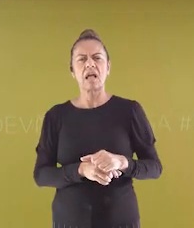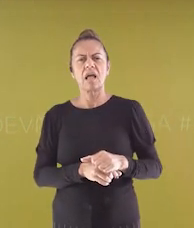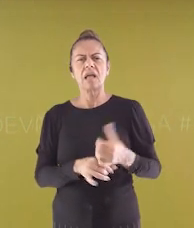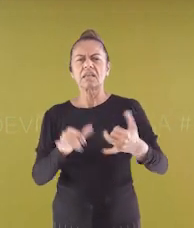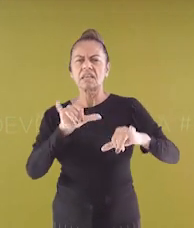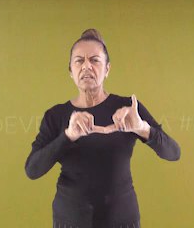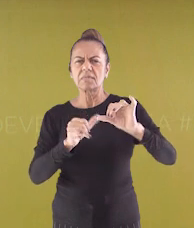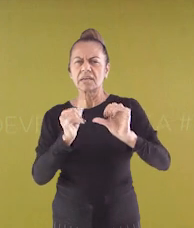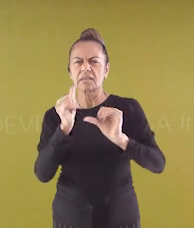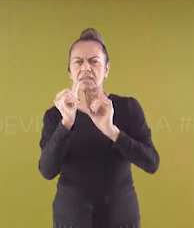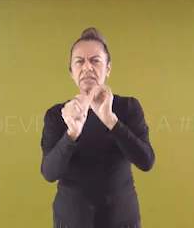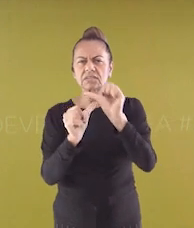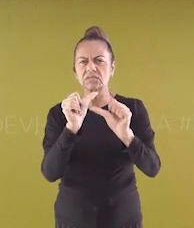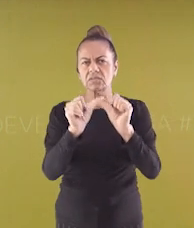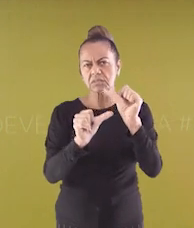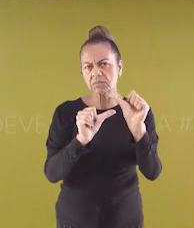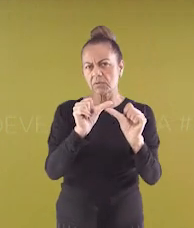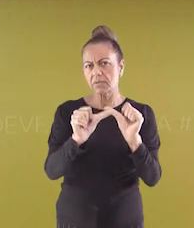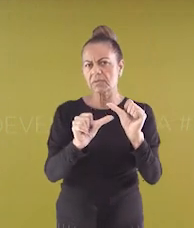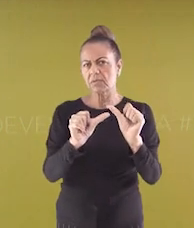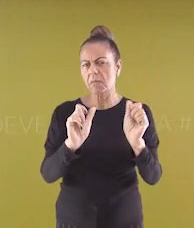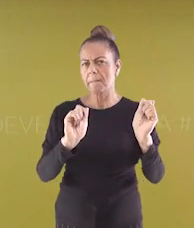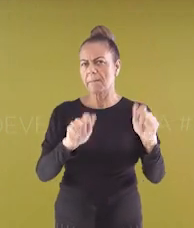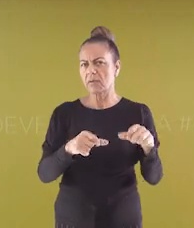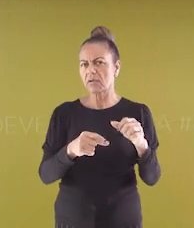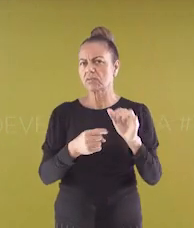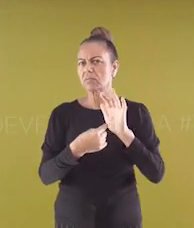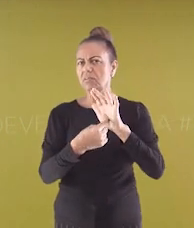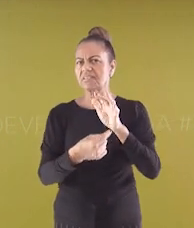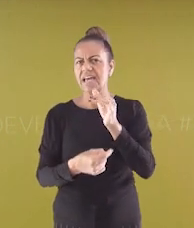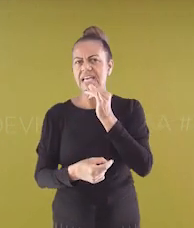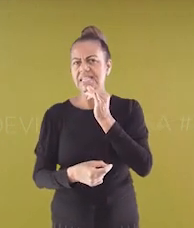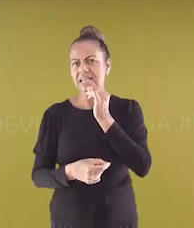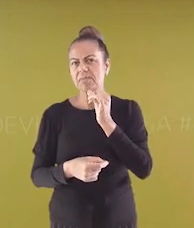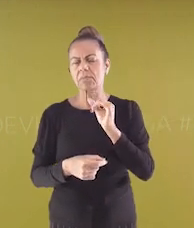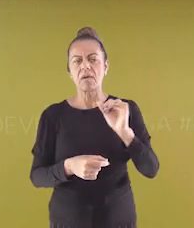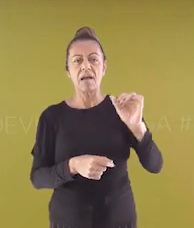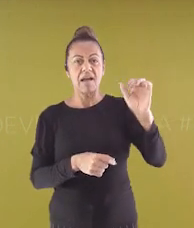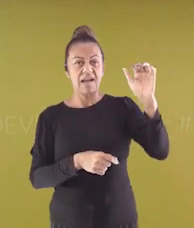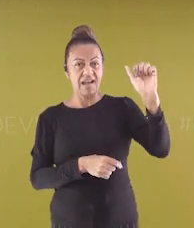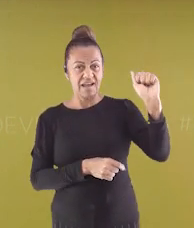pode ser exemplificada pela letra A: